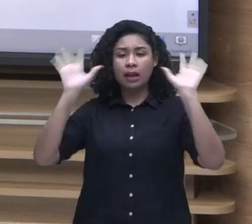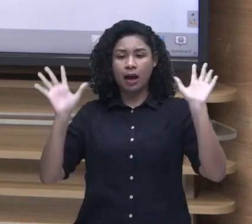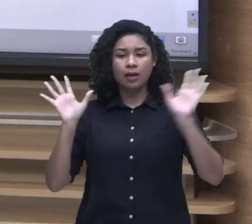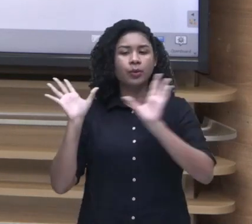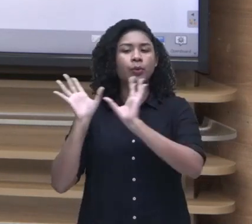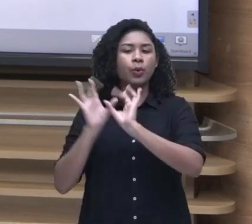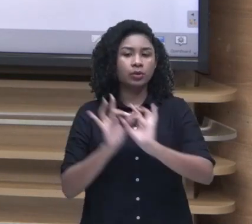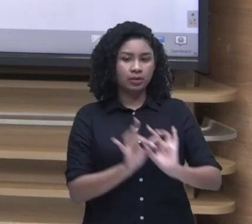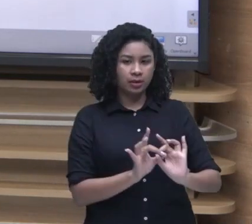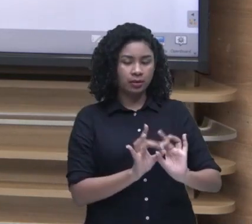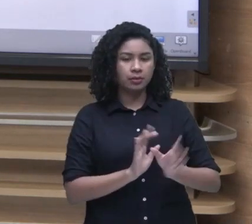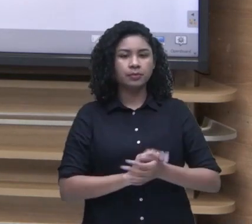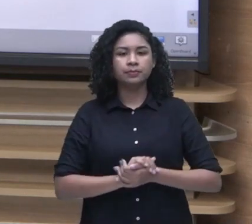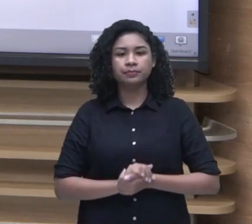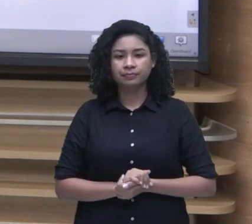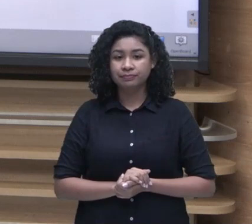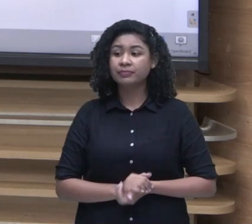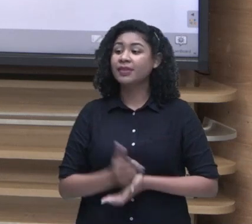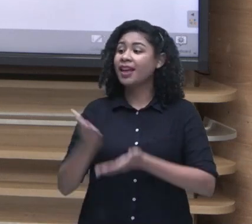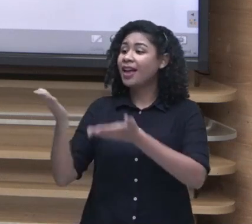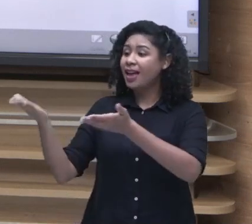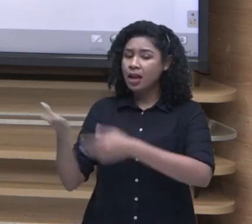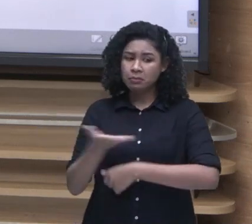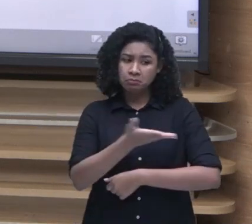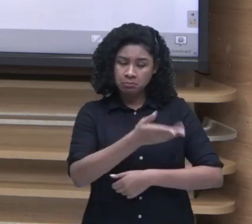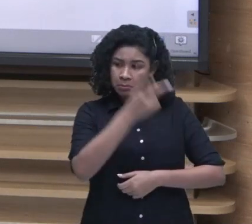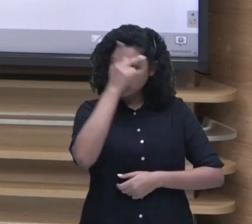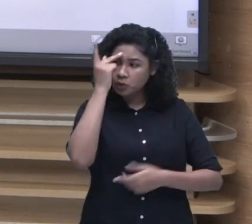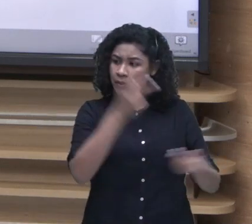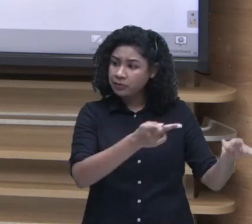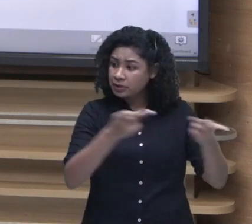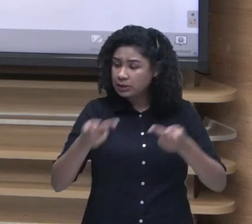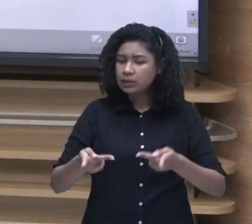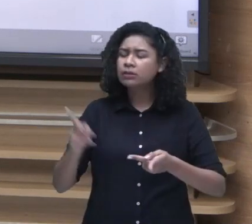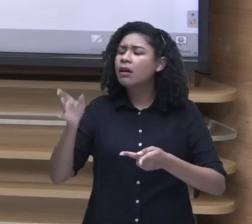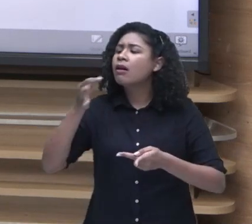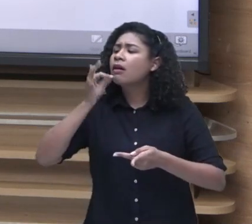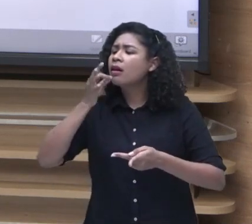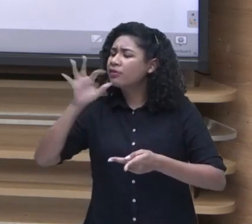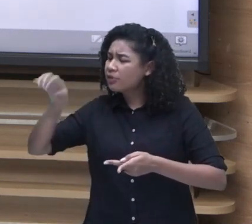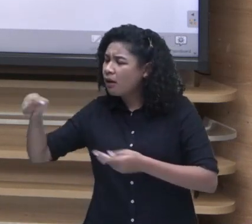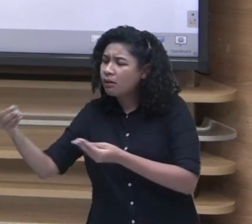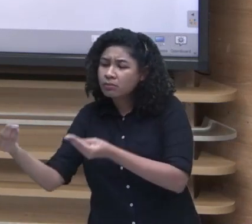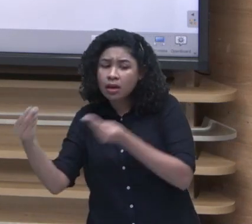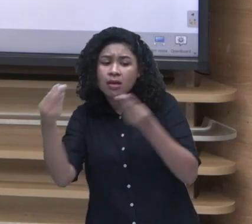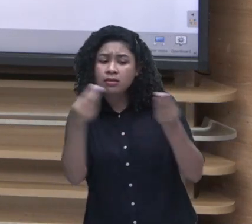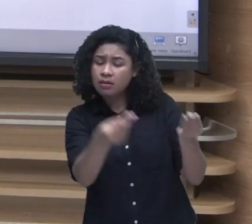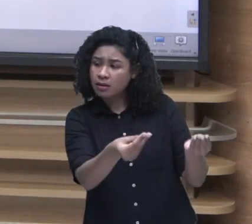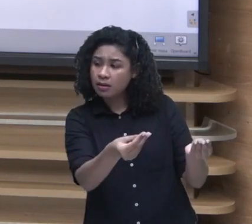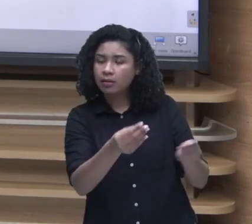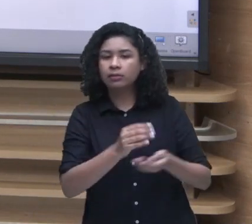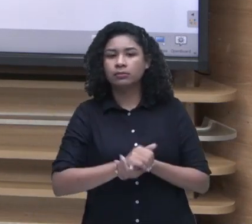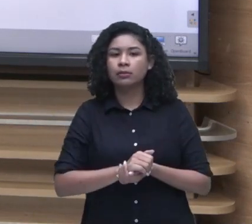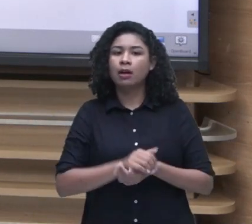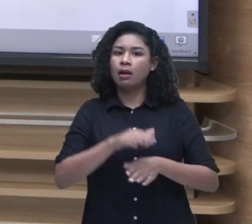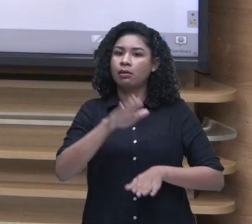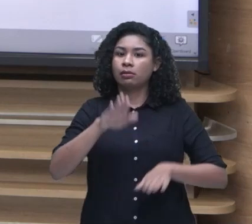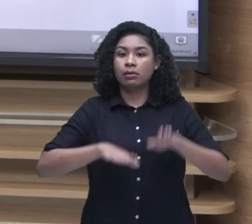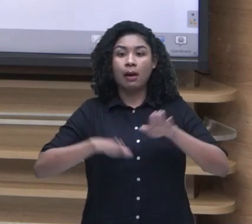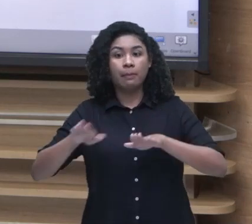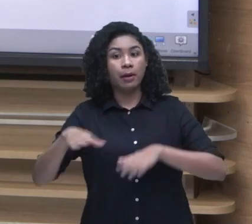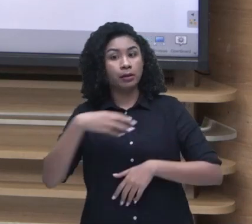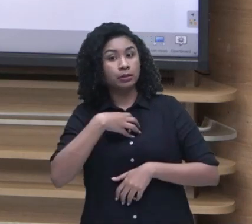Traga café para as visitas. E aqui, olha, traga, dependendo da forma, pode